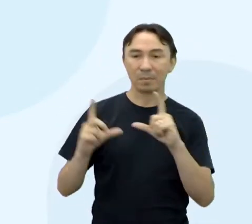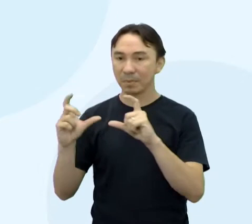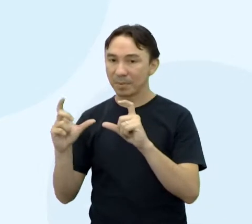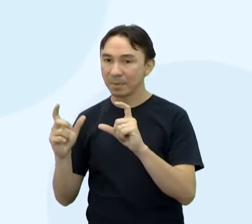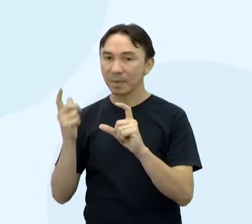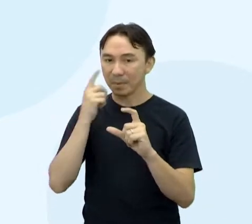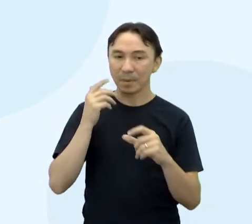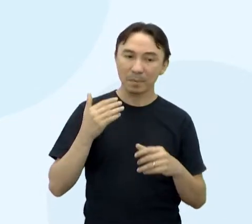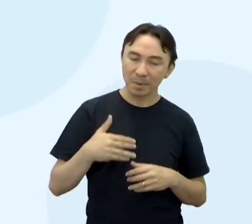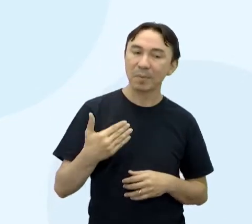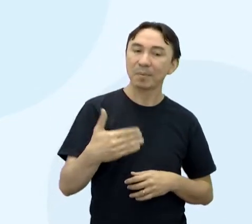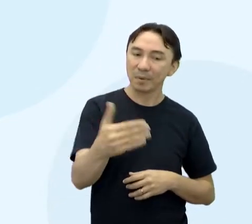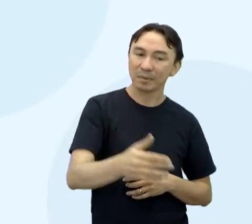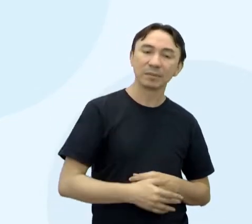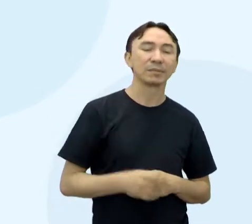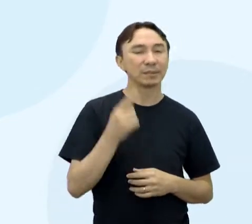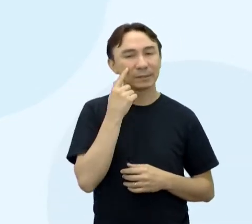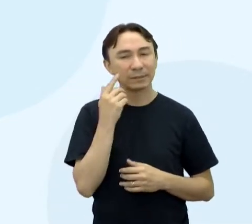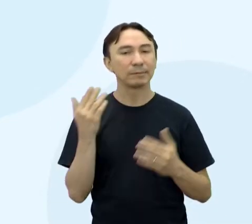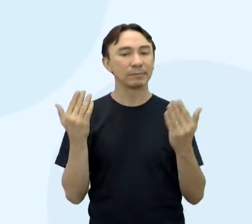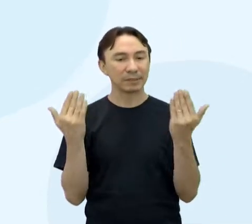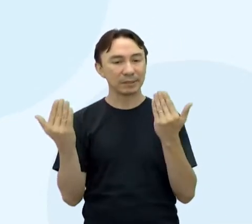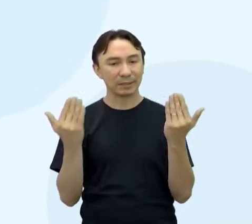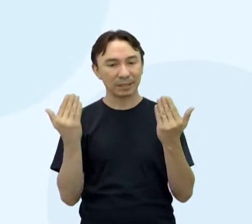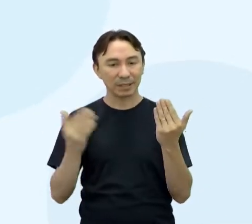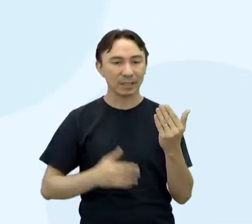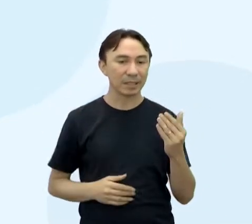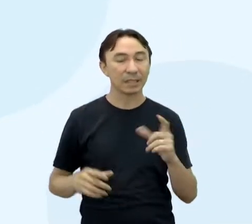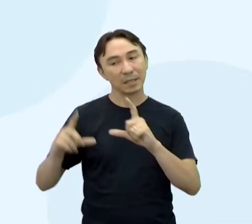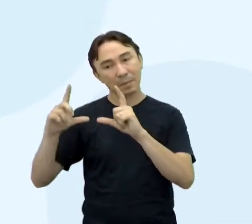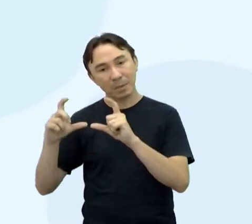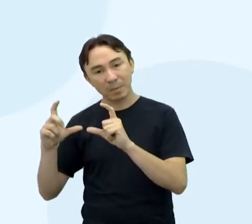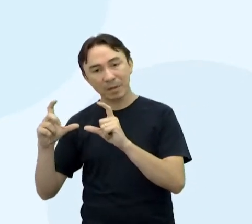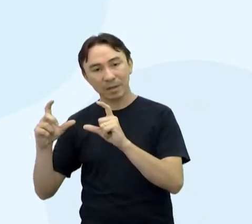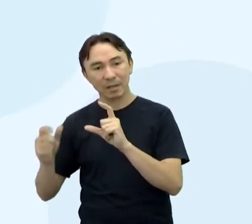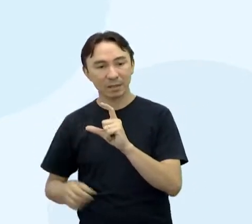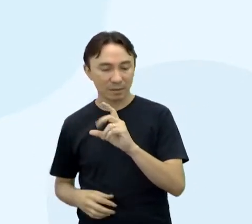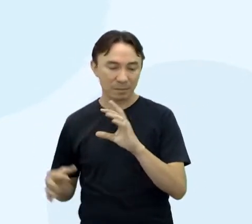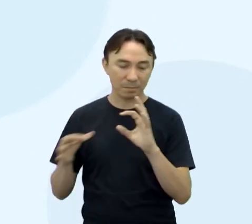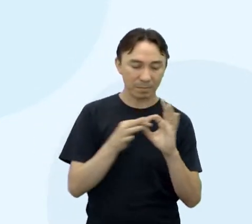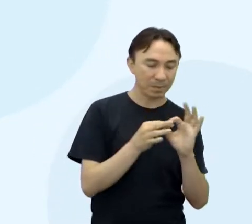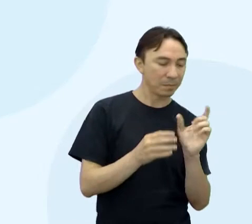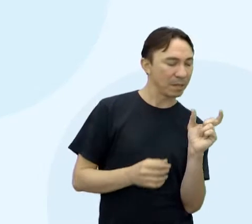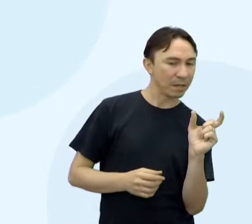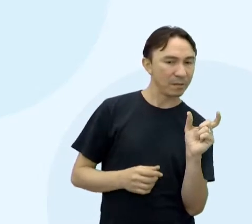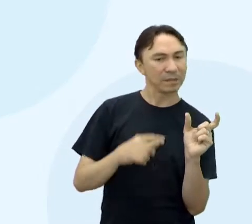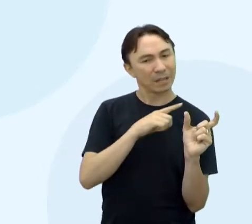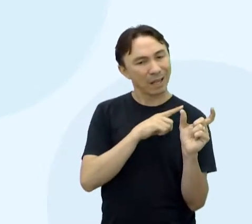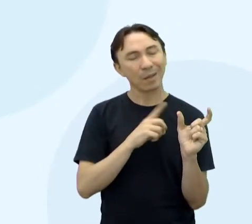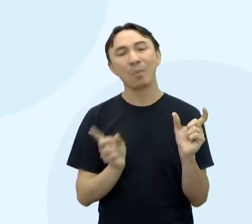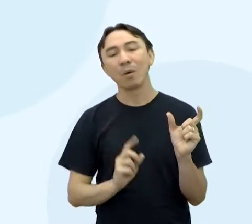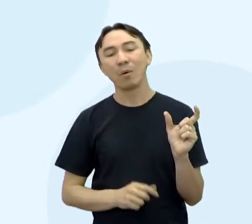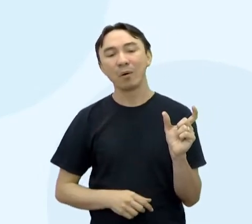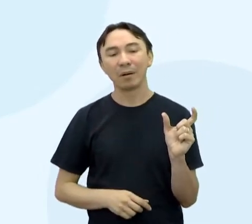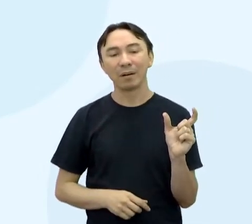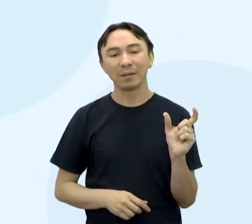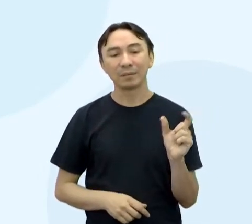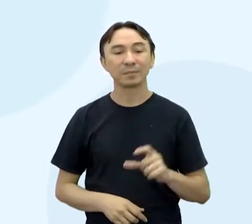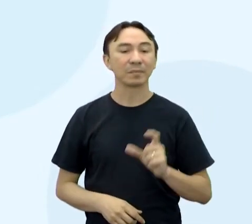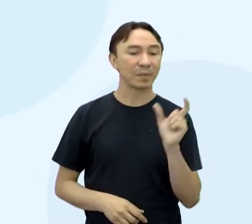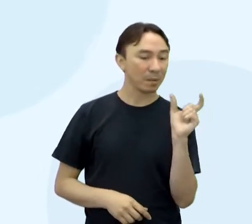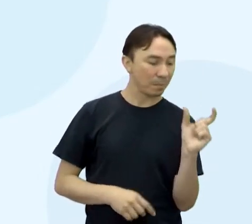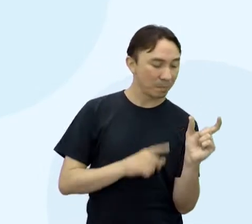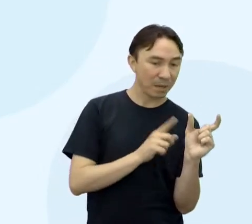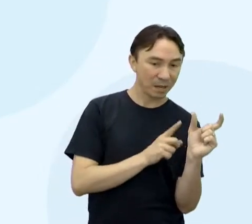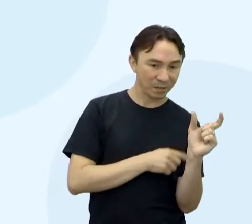ó, há alguma relação entre as imagens? Então vocês vão observar se tem alguma relação entre elas, tá? E entre as palavras e